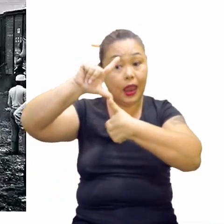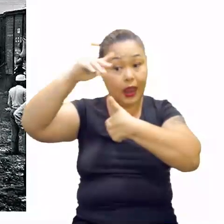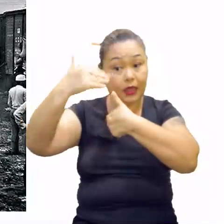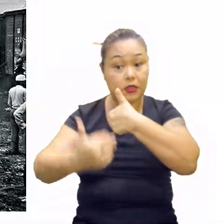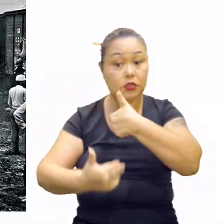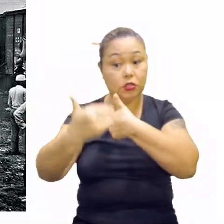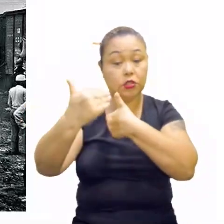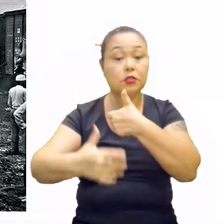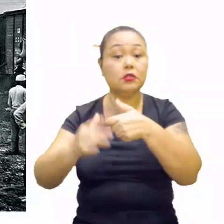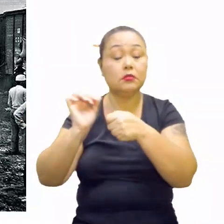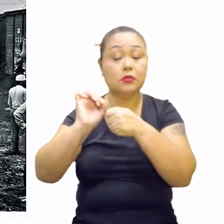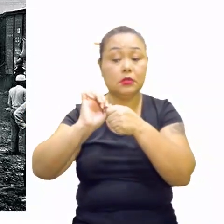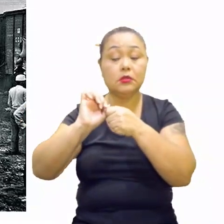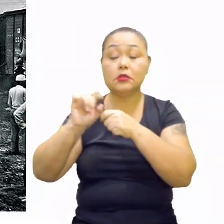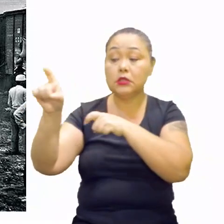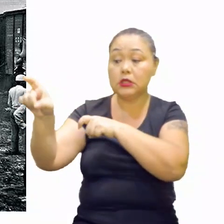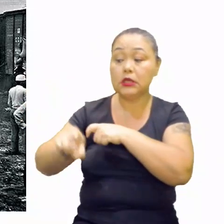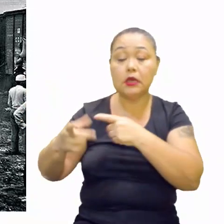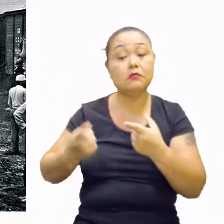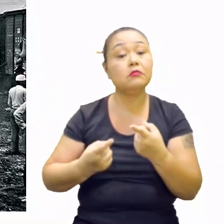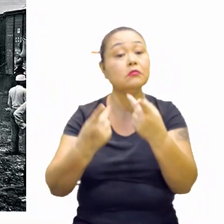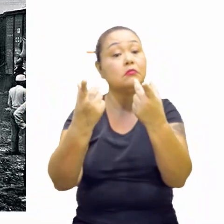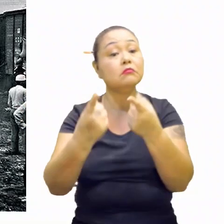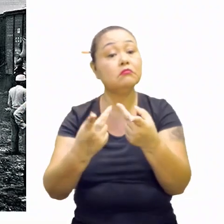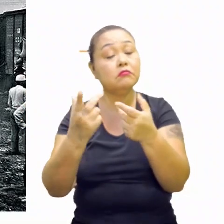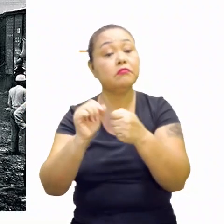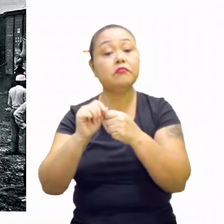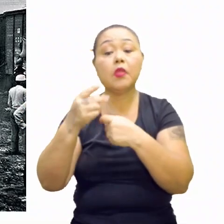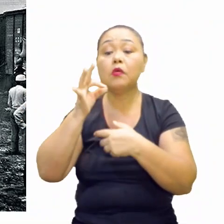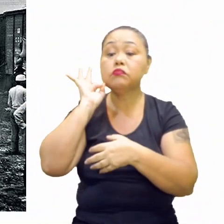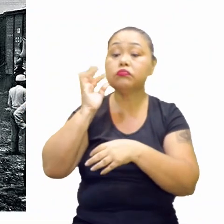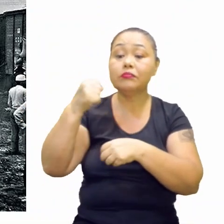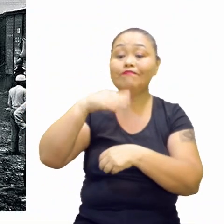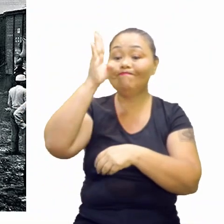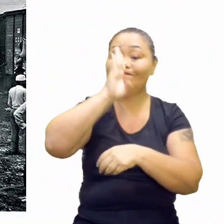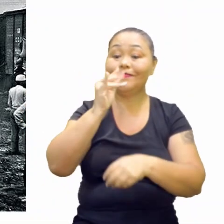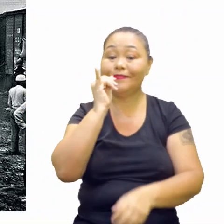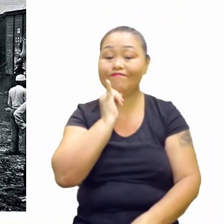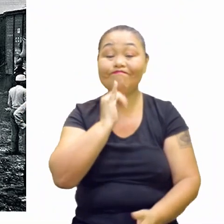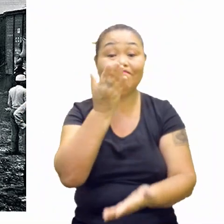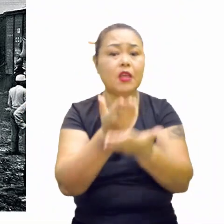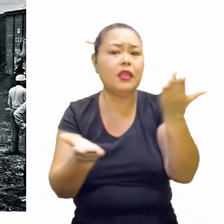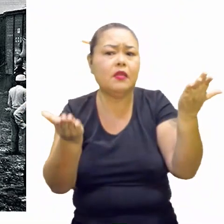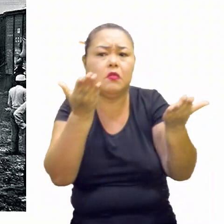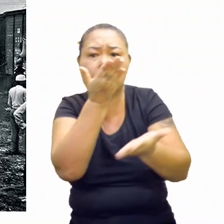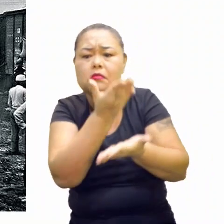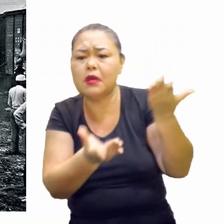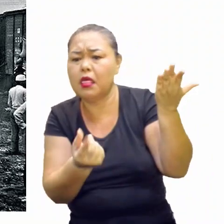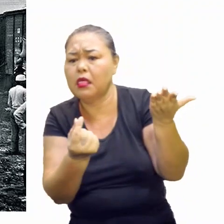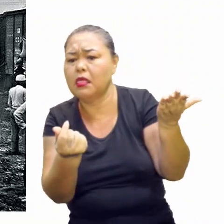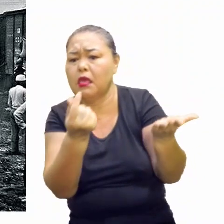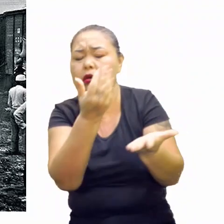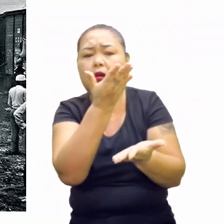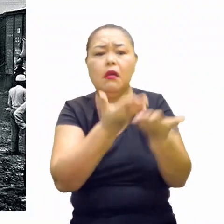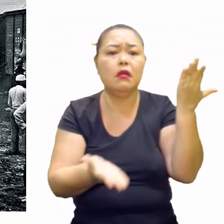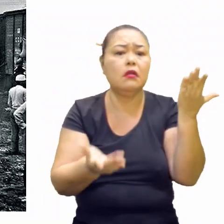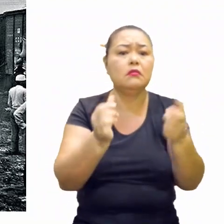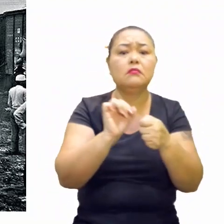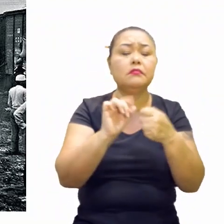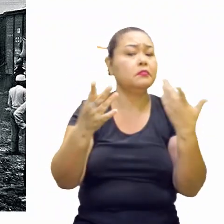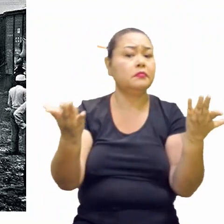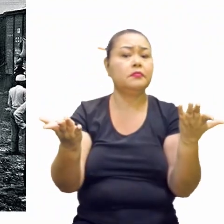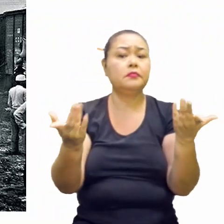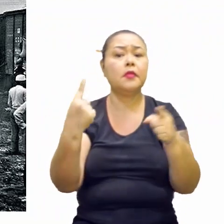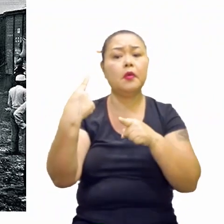agroexportadora. Os cafeicultores do Brasil, por exemplo, perderam vendas para este grande comprador. Por isso, os